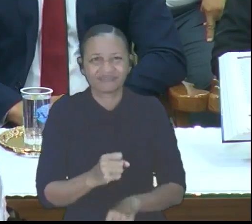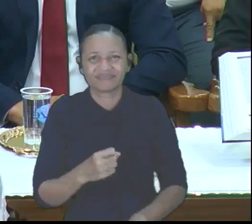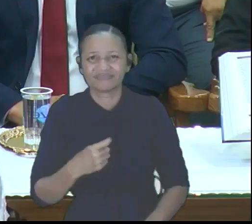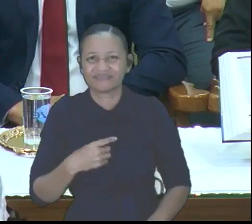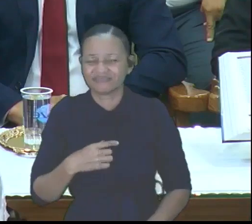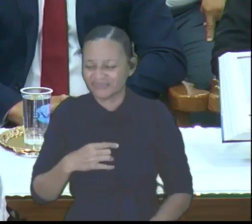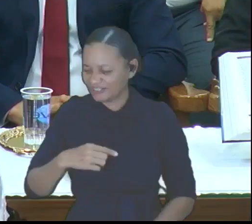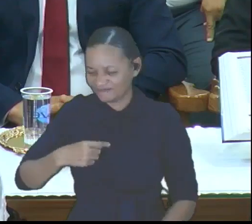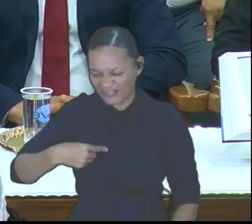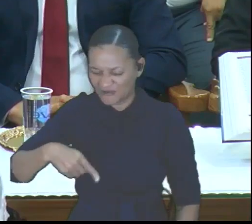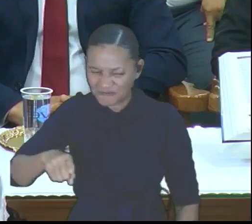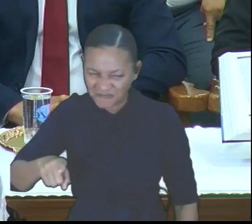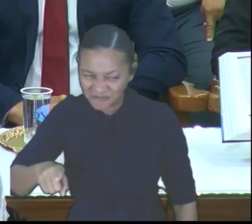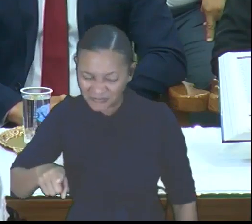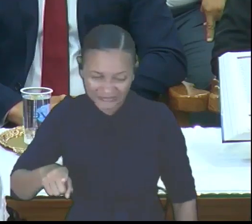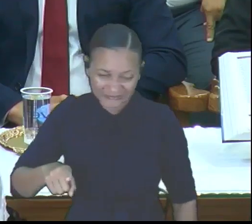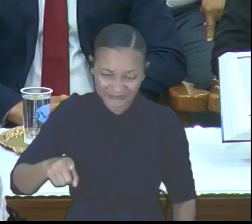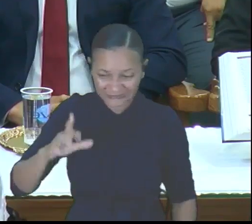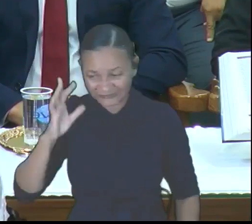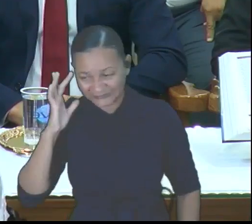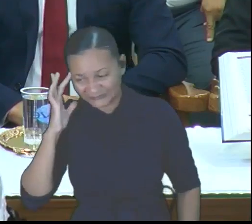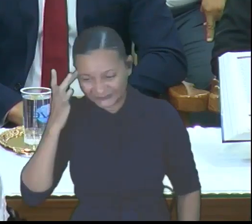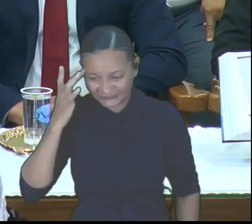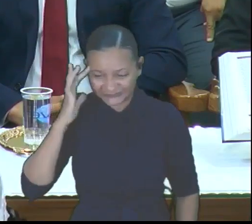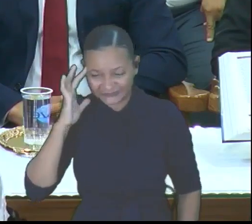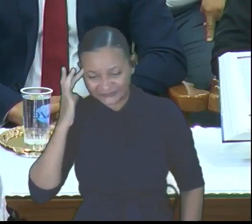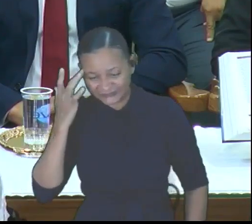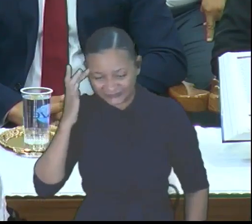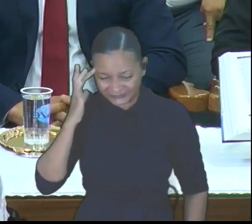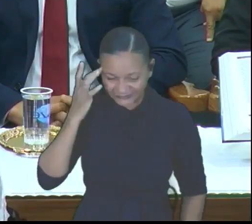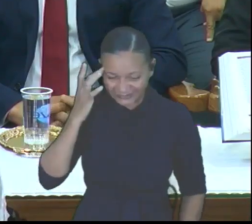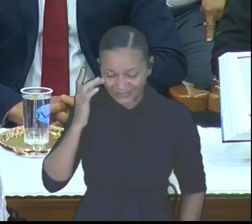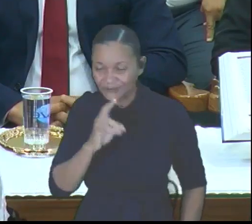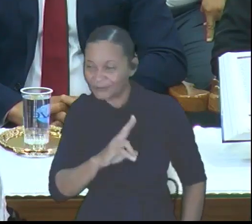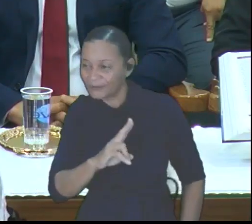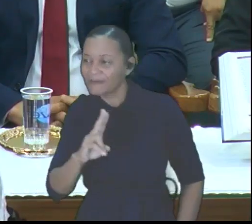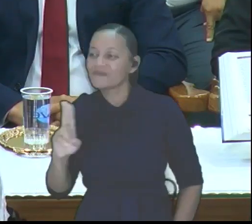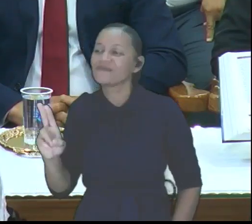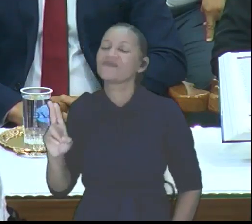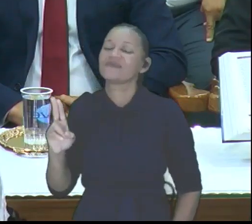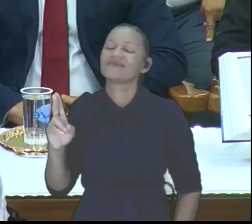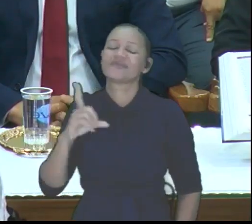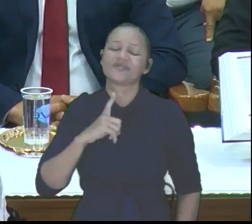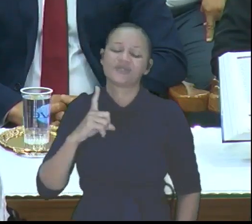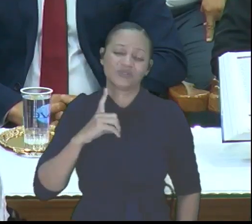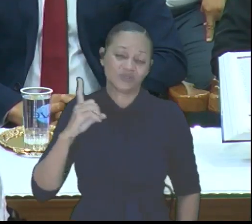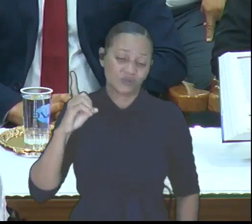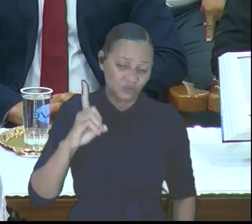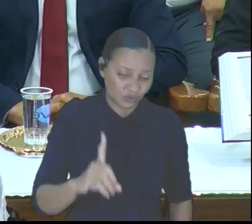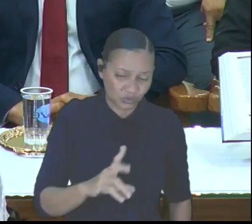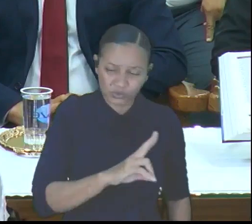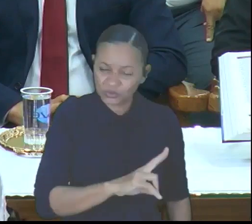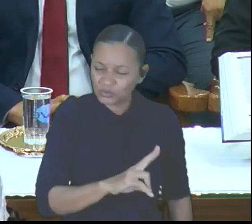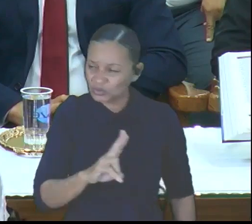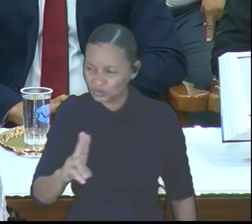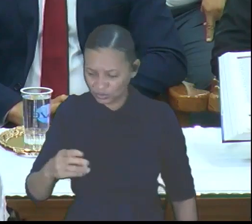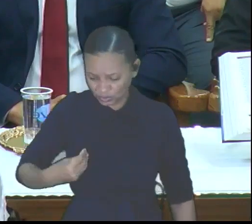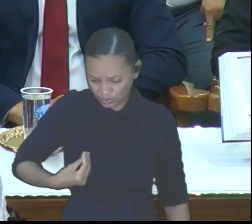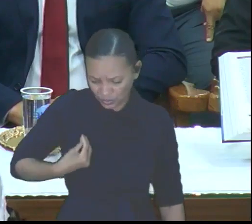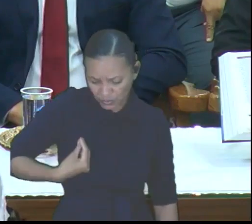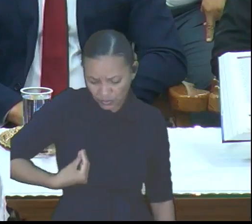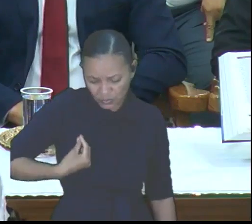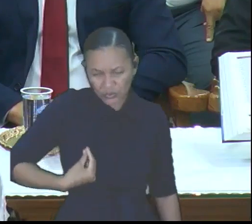mais dúvida. Não tinha, Tomé tinha entendido e o nome dele aparece lá. O nome dele está ali,